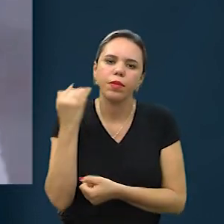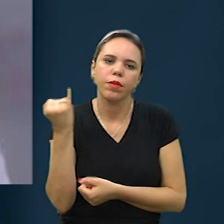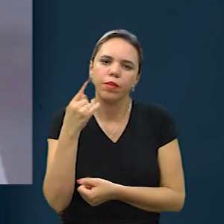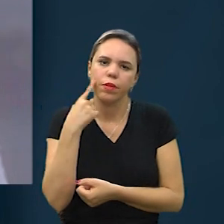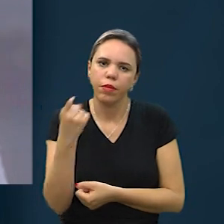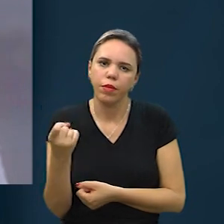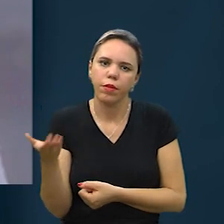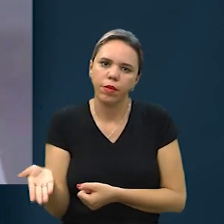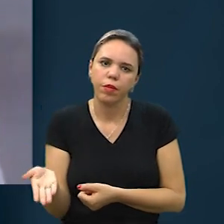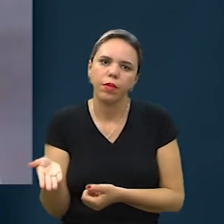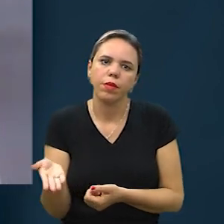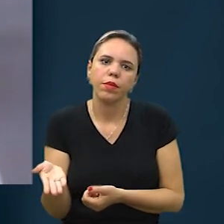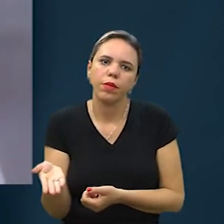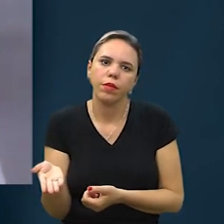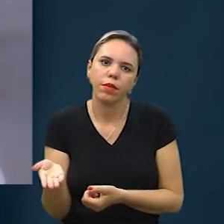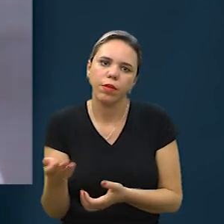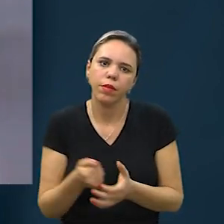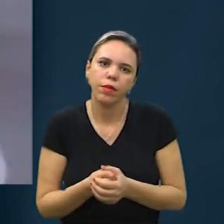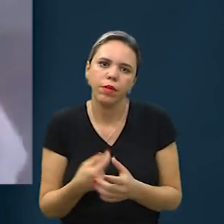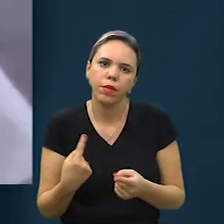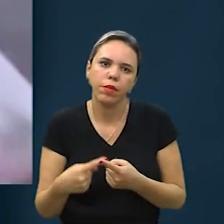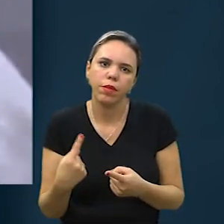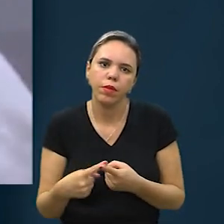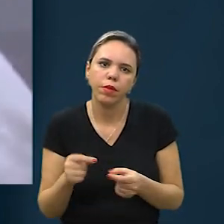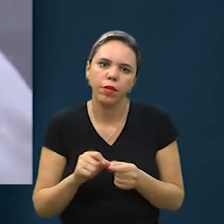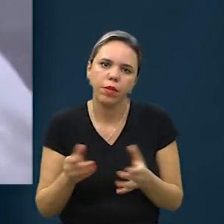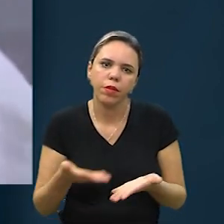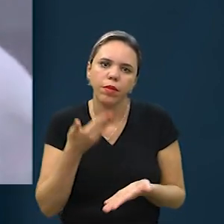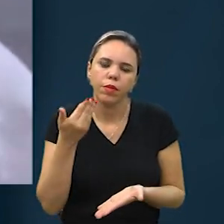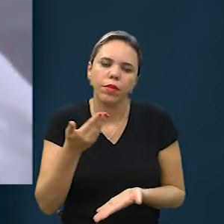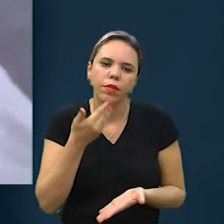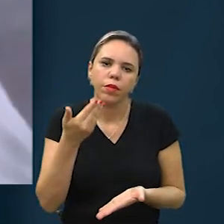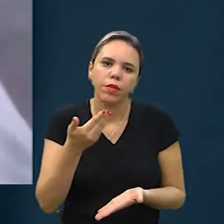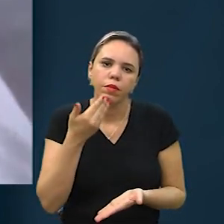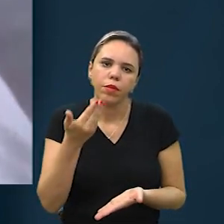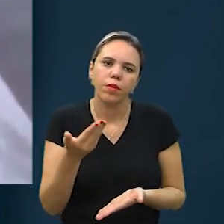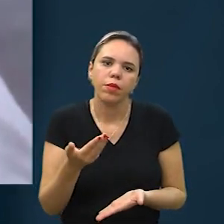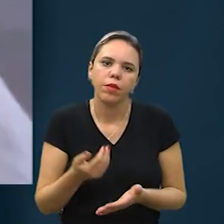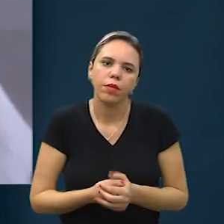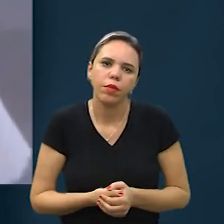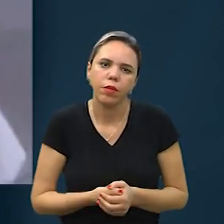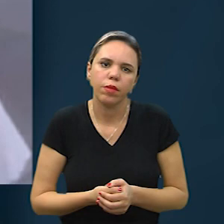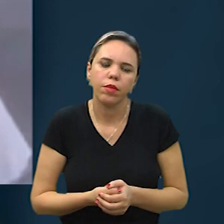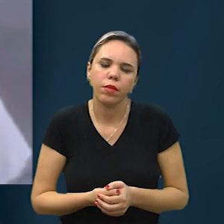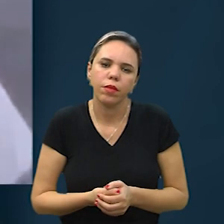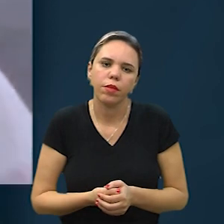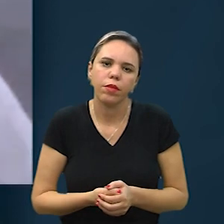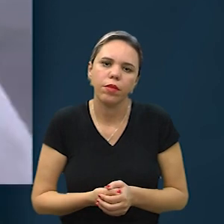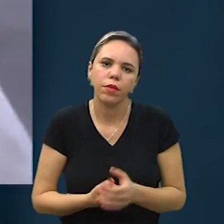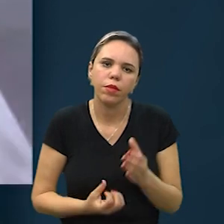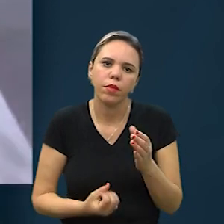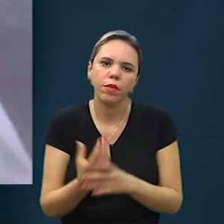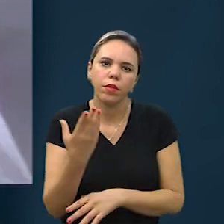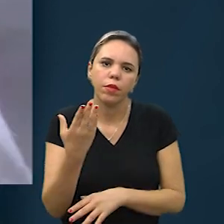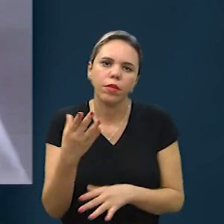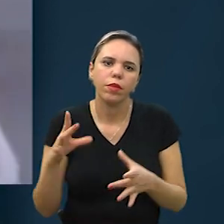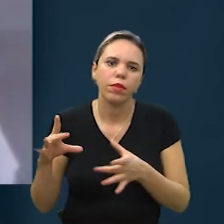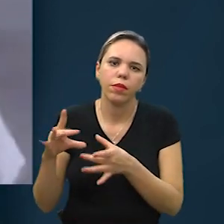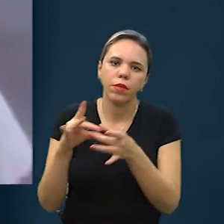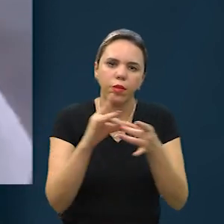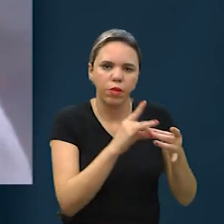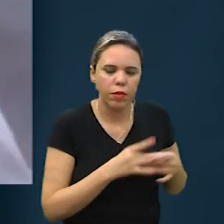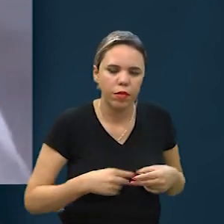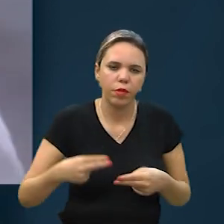muito interessante. Por quê? Porque isso facilita criar as feiras, não é? Isso facilita criar as parcerias